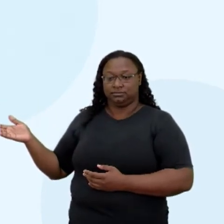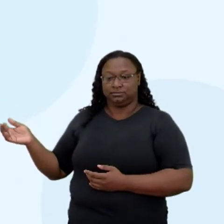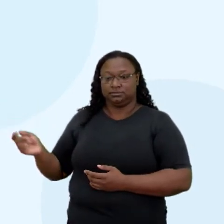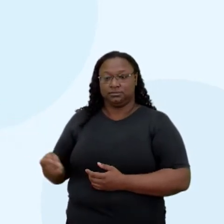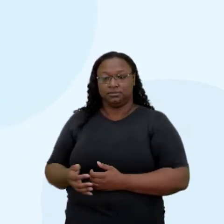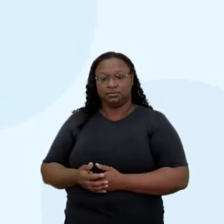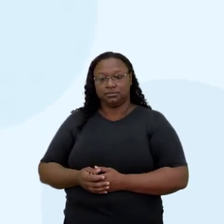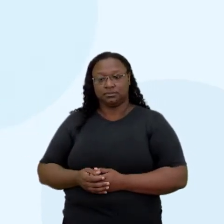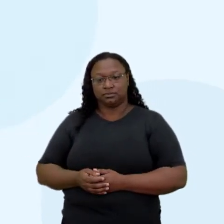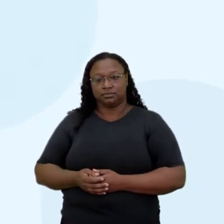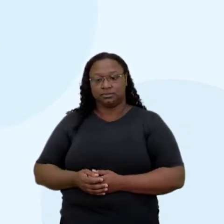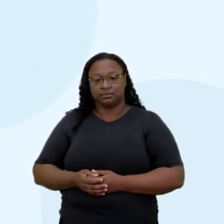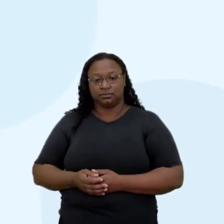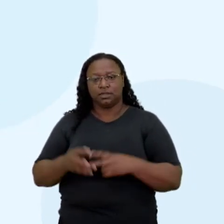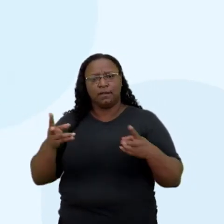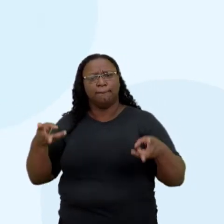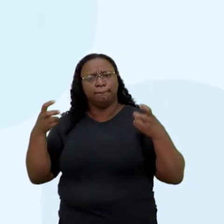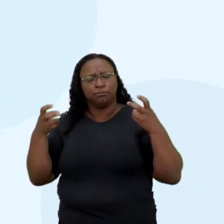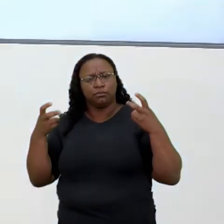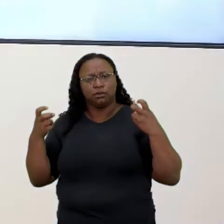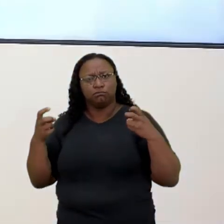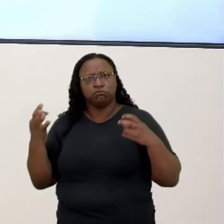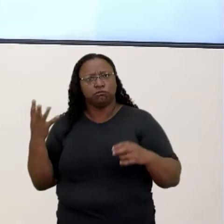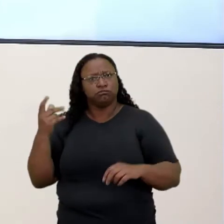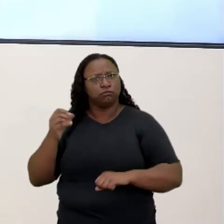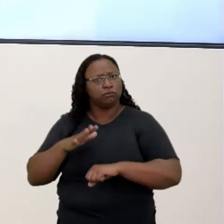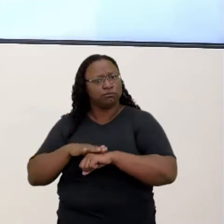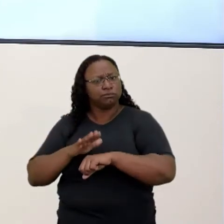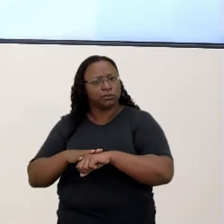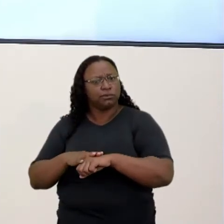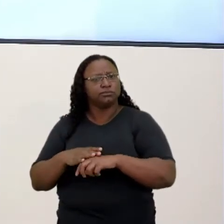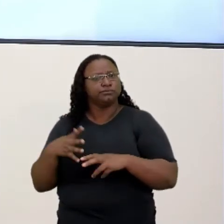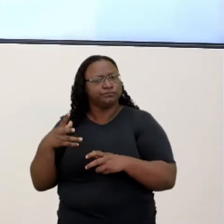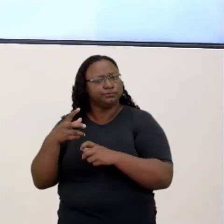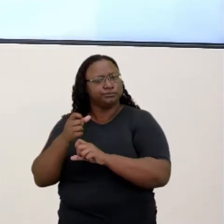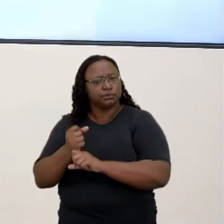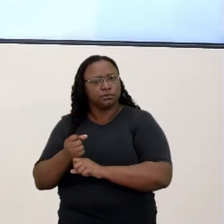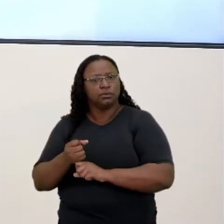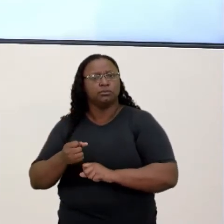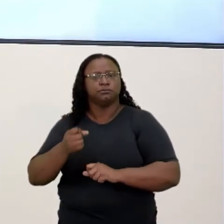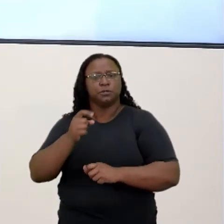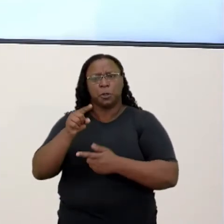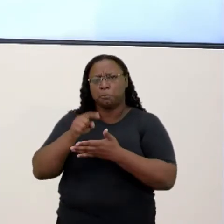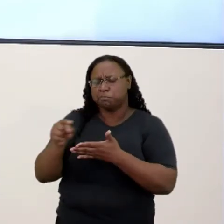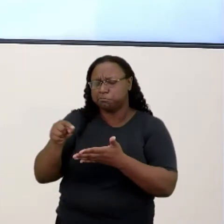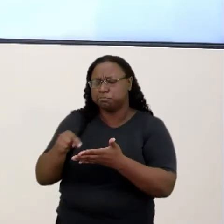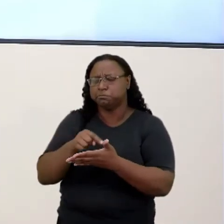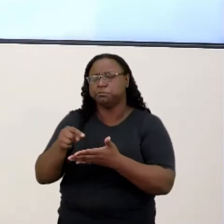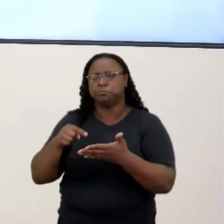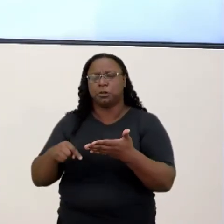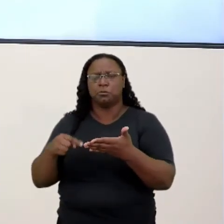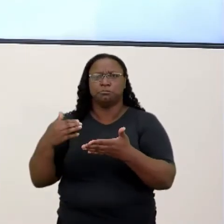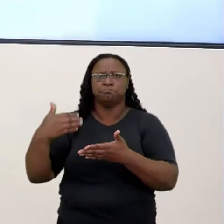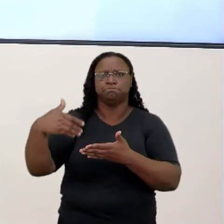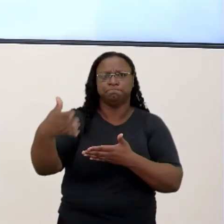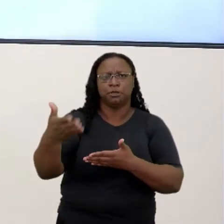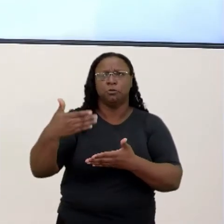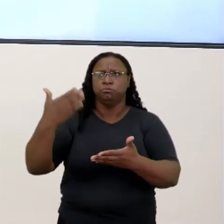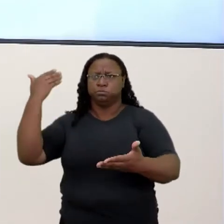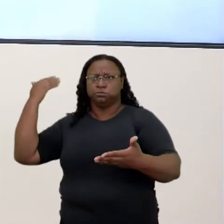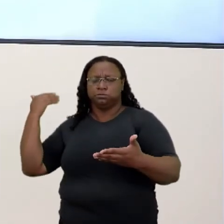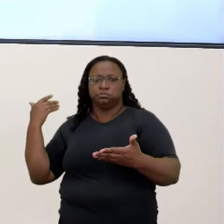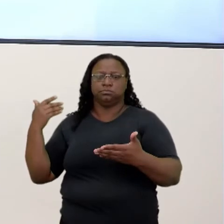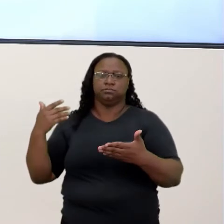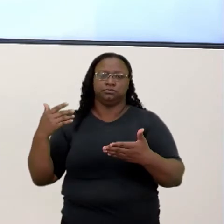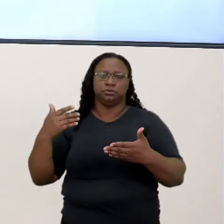37,69. Perceba que toda vez que você fala em estatística, né, toda vez que você fala esses cálculos de regressão, valores,